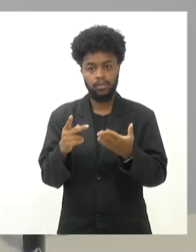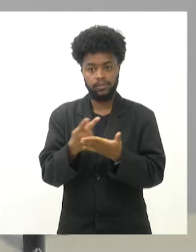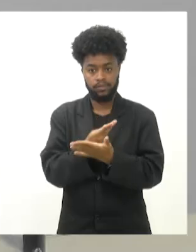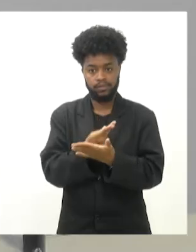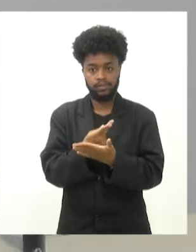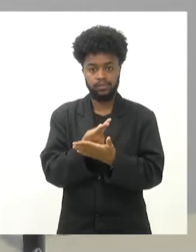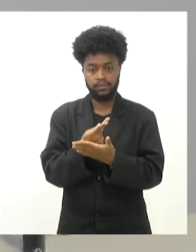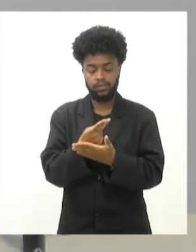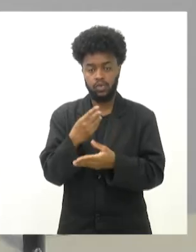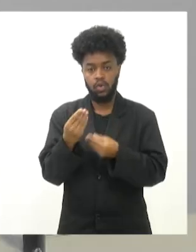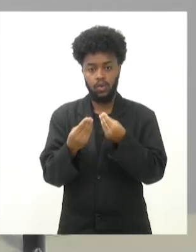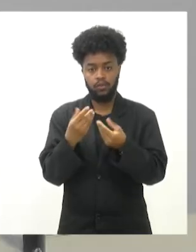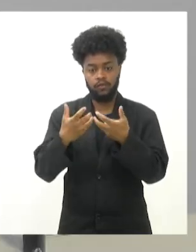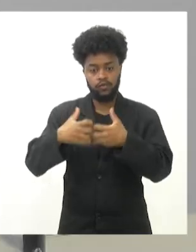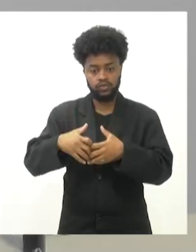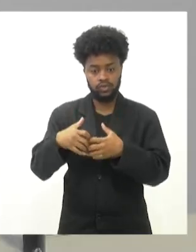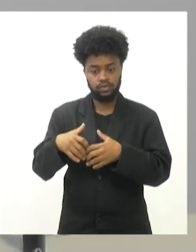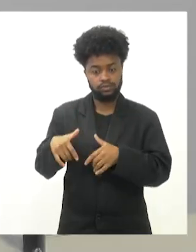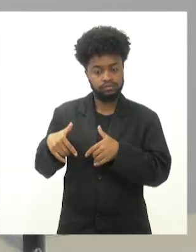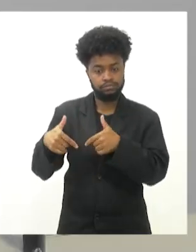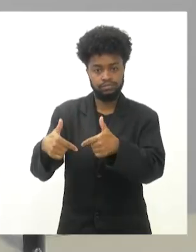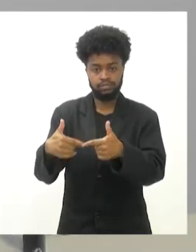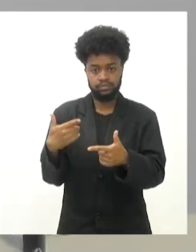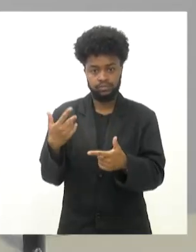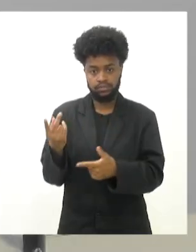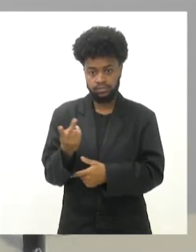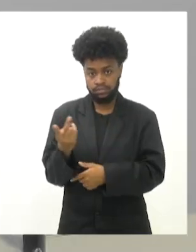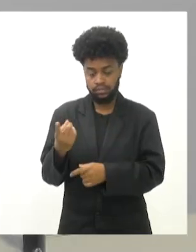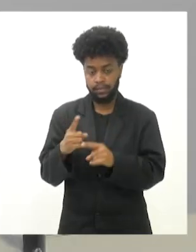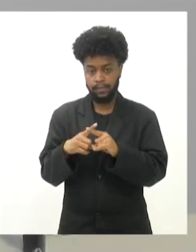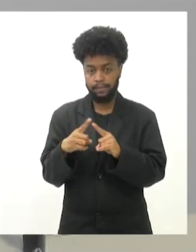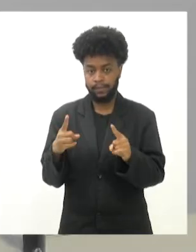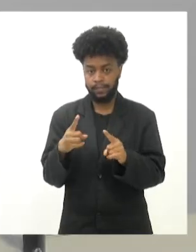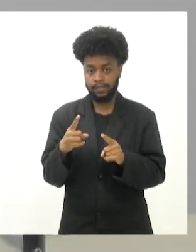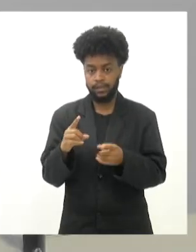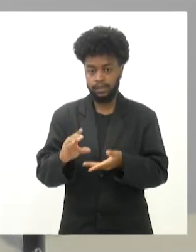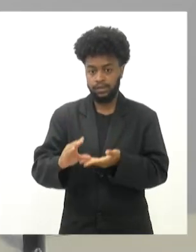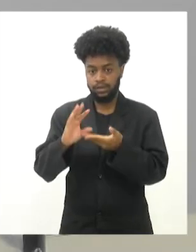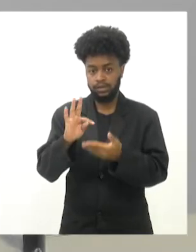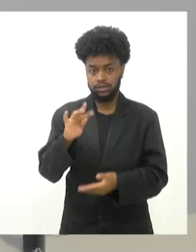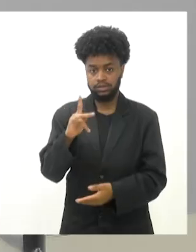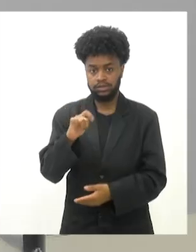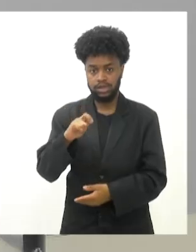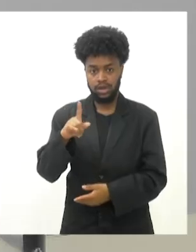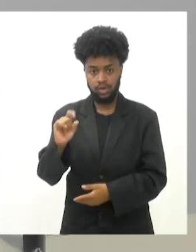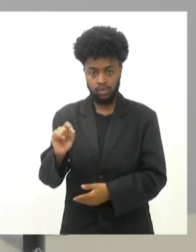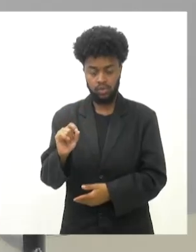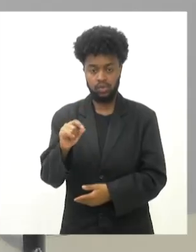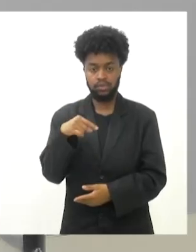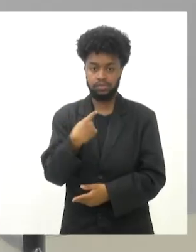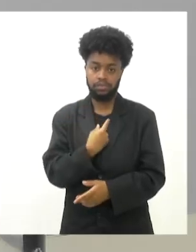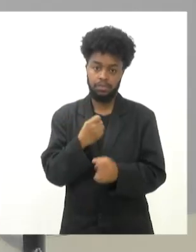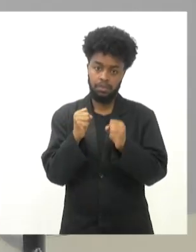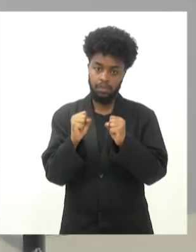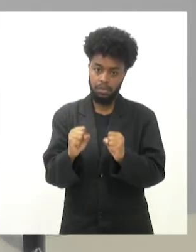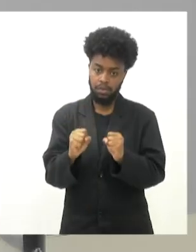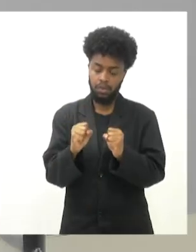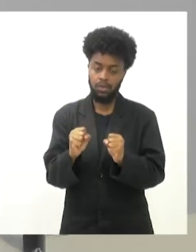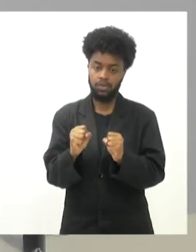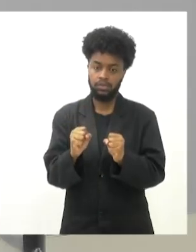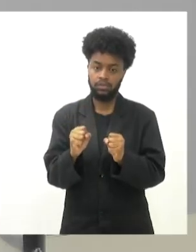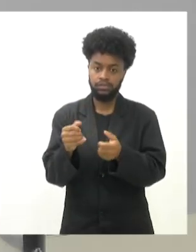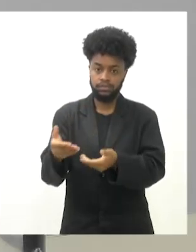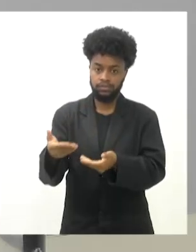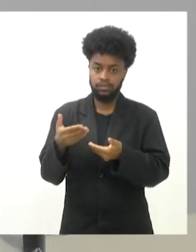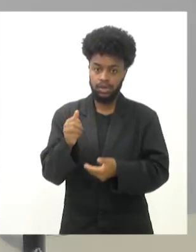Procedimento. Como seria o caso dos dois. Porém, no caso do conselheiro Thiago Pampolha, a gente pode chamar a Ana